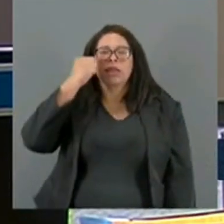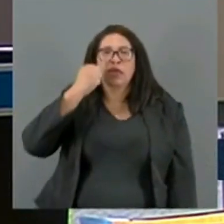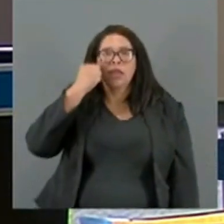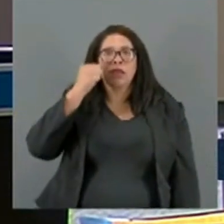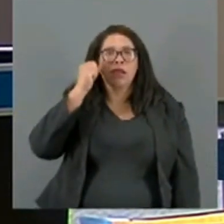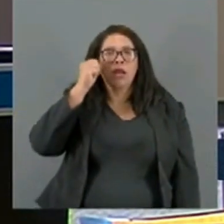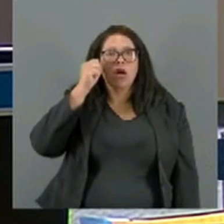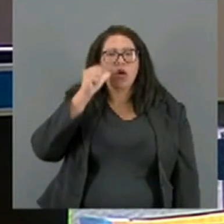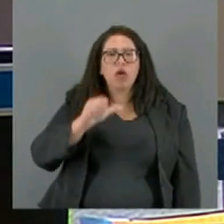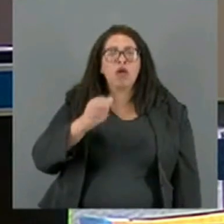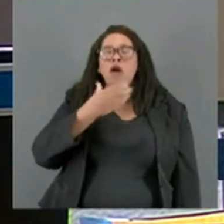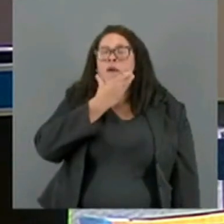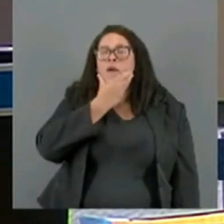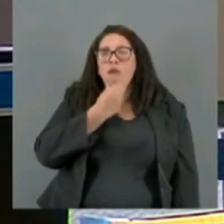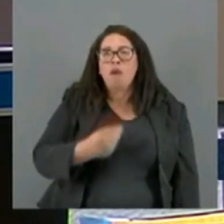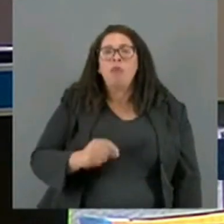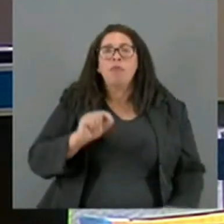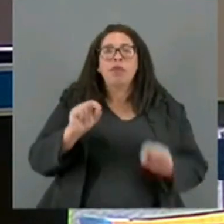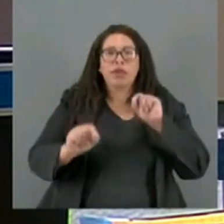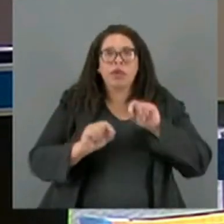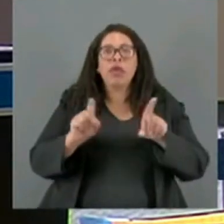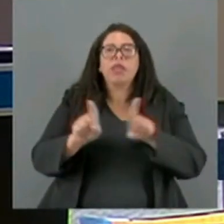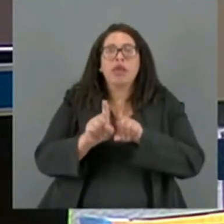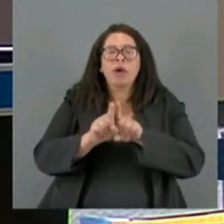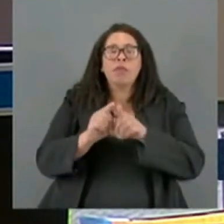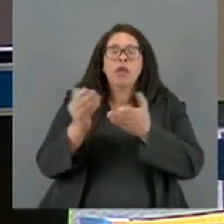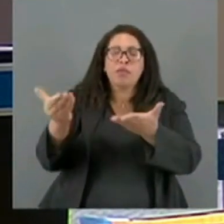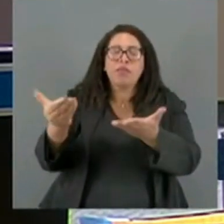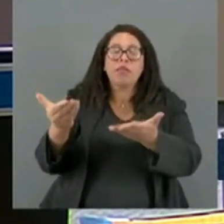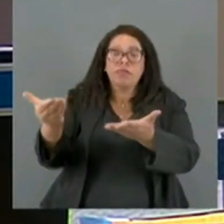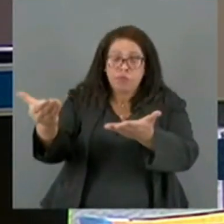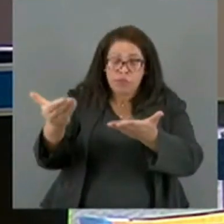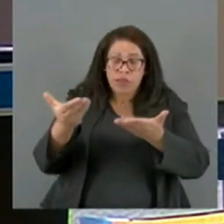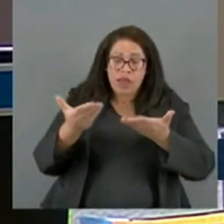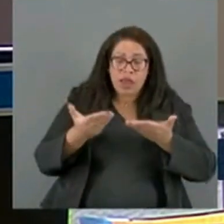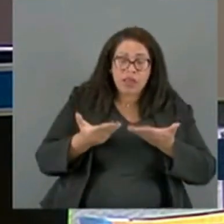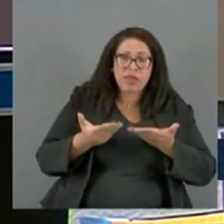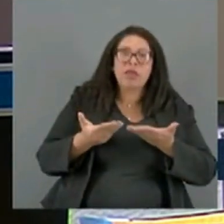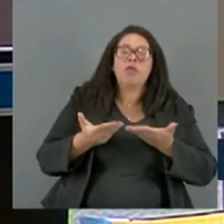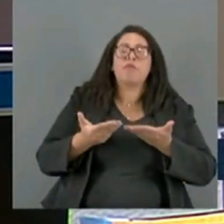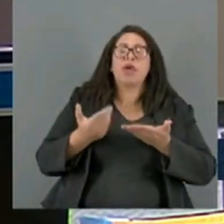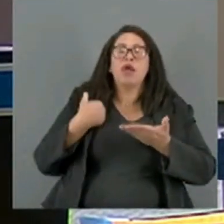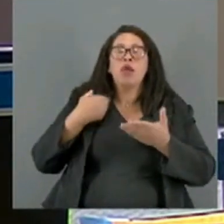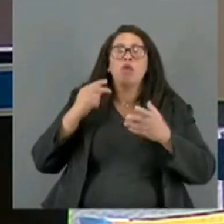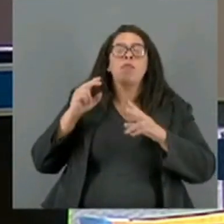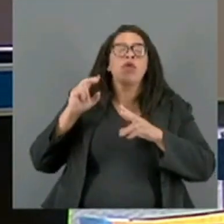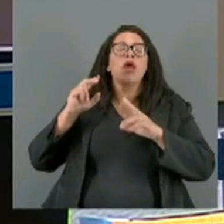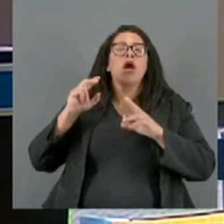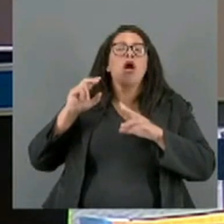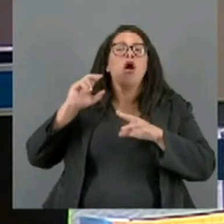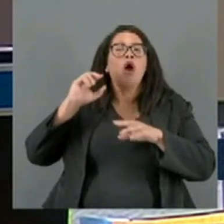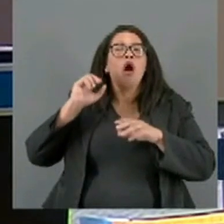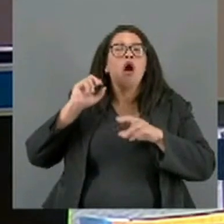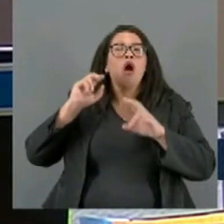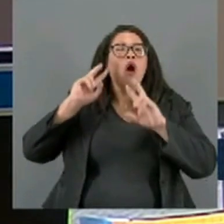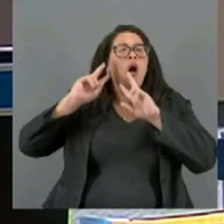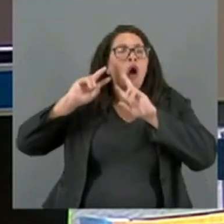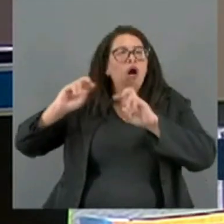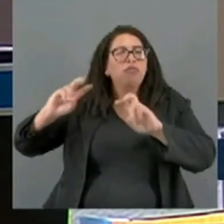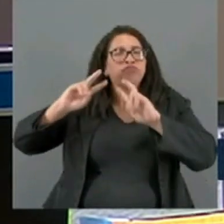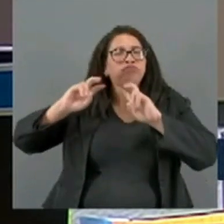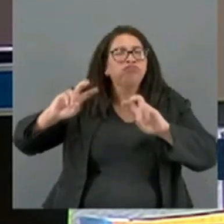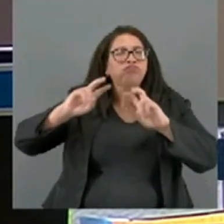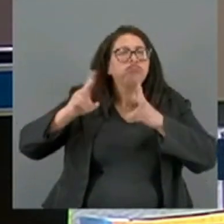e senador que tão bem me recepcionaram, ouviram-me, acolheram-me e, o que